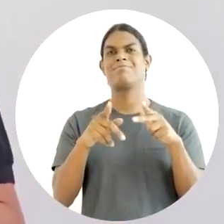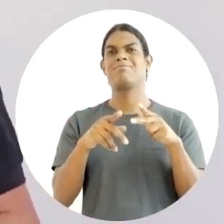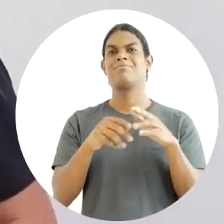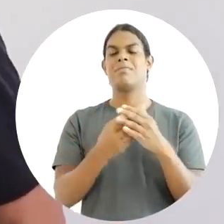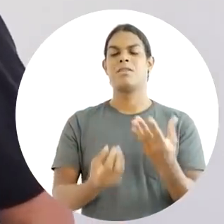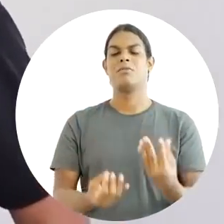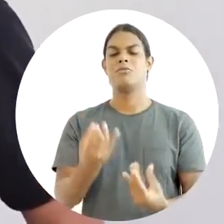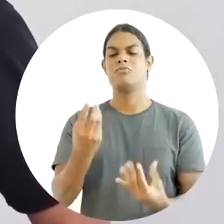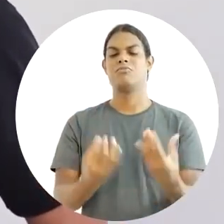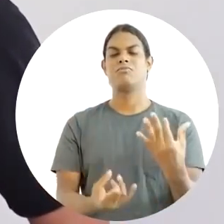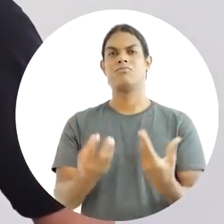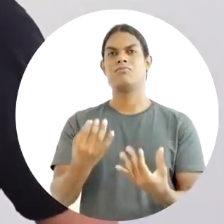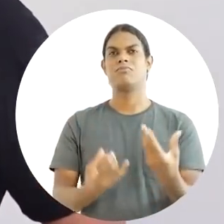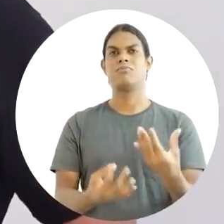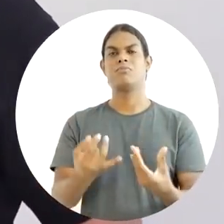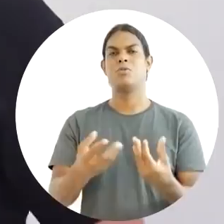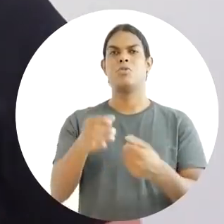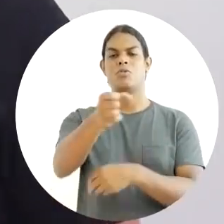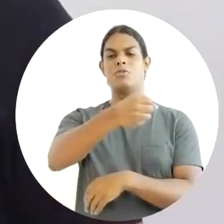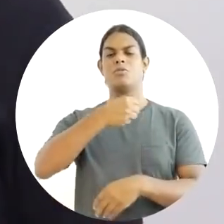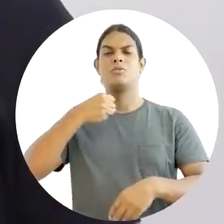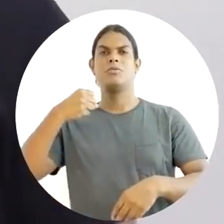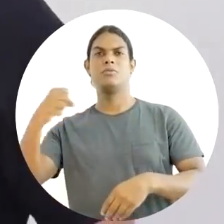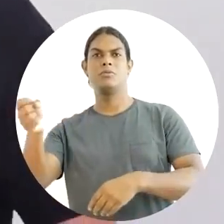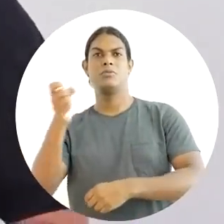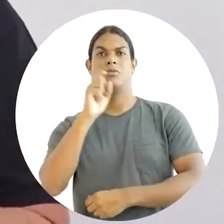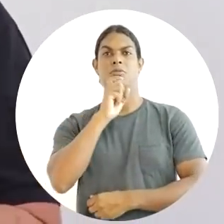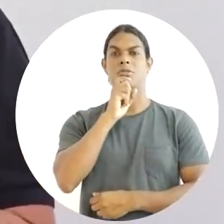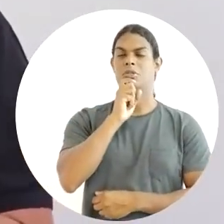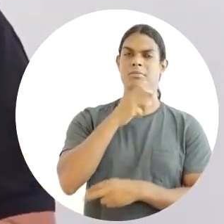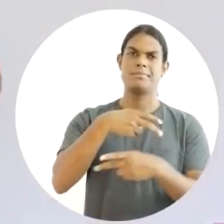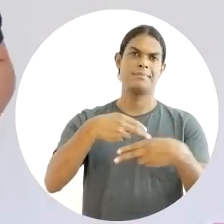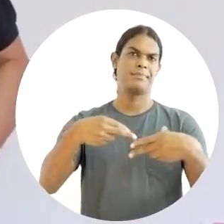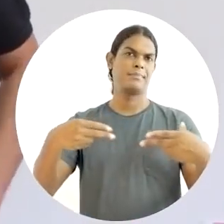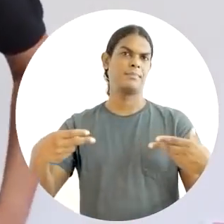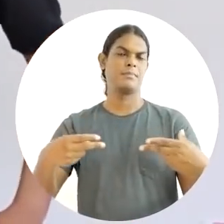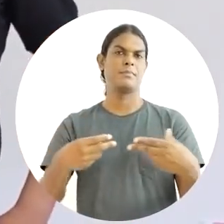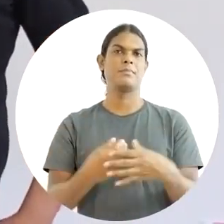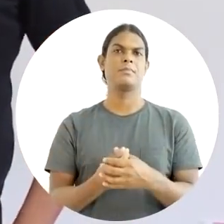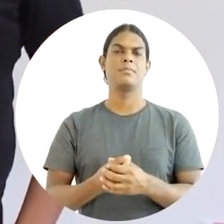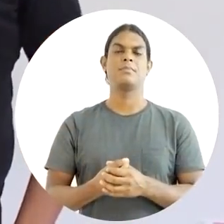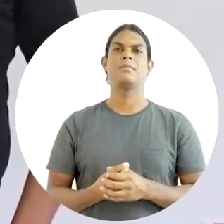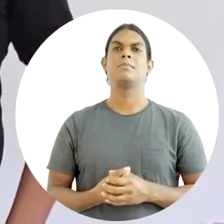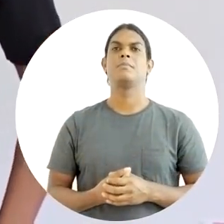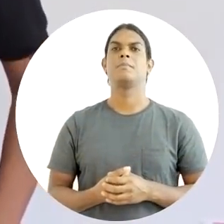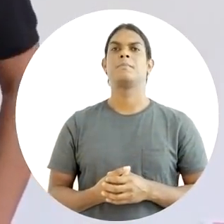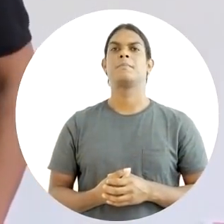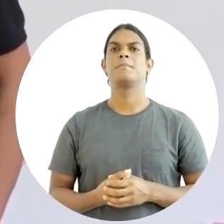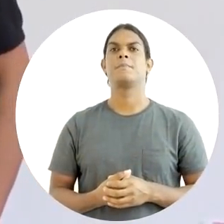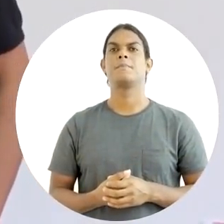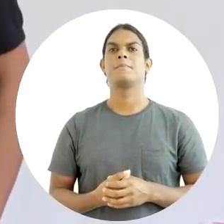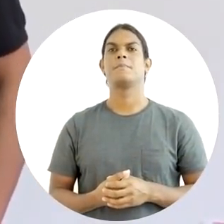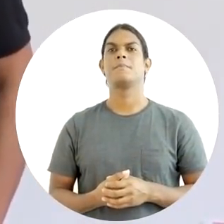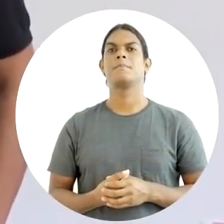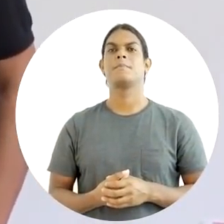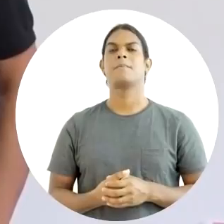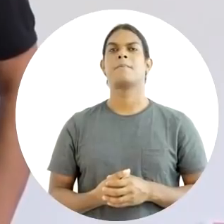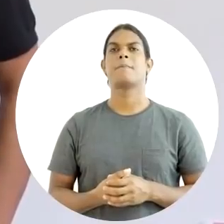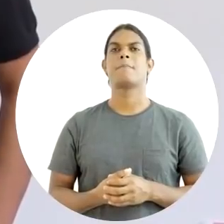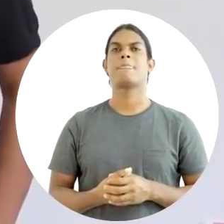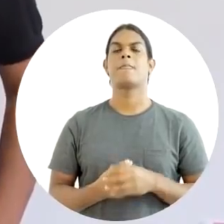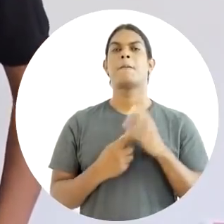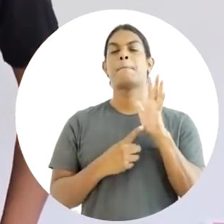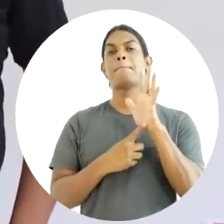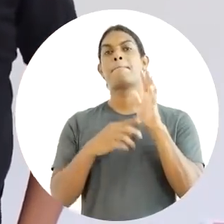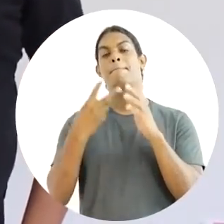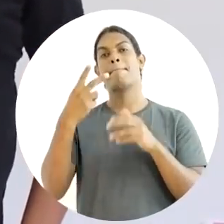seriam os eletrodomésticos da cozinha. Ok? Na terceira pergunta, nós temos cite um cognato